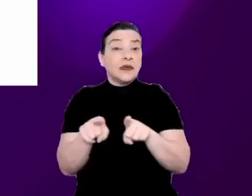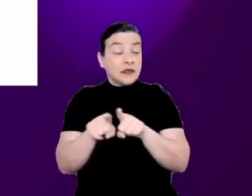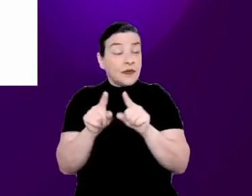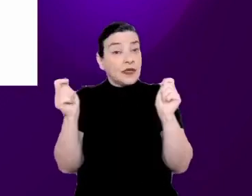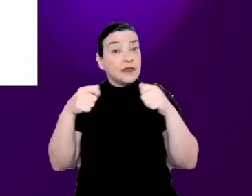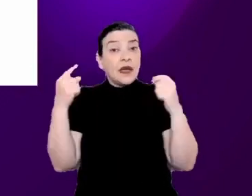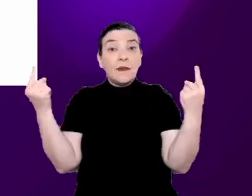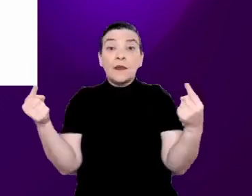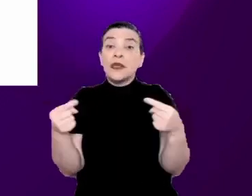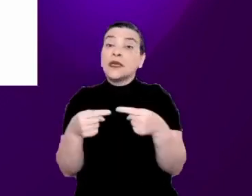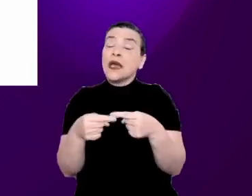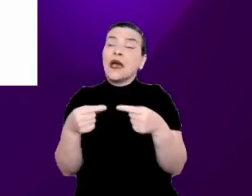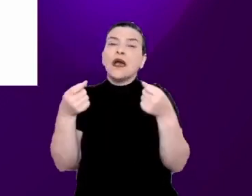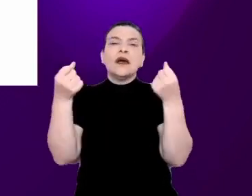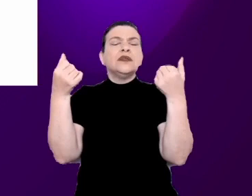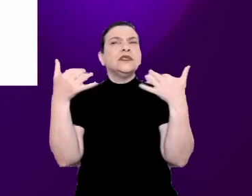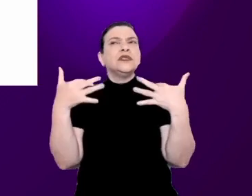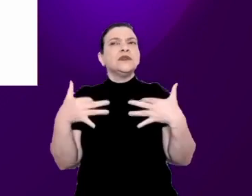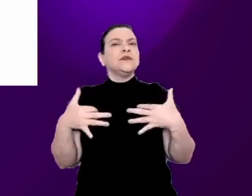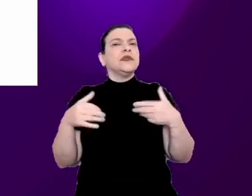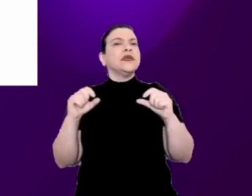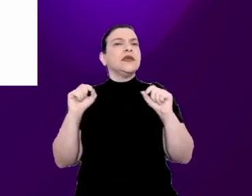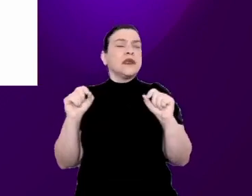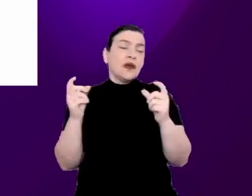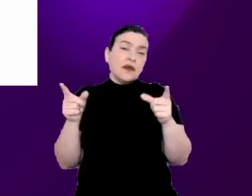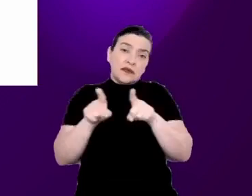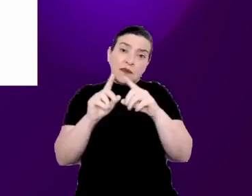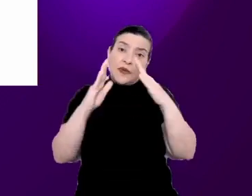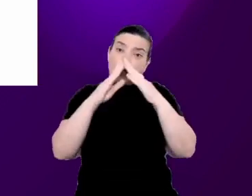quando a gente fala da assistência hospitalar propriamente dita